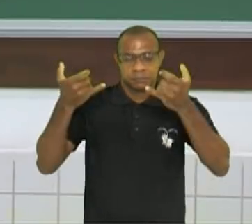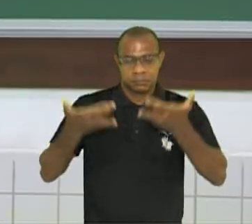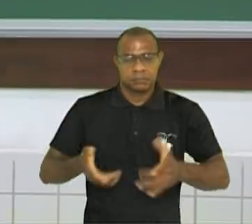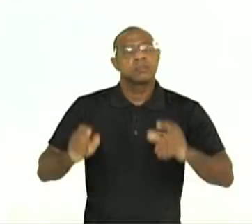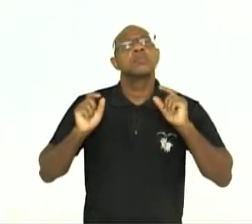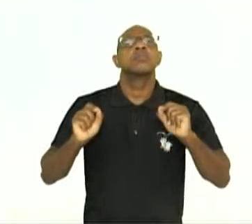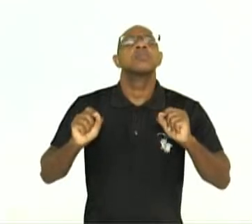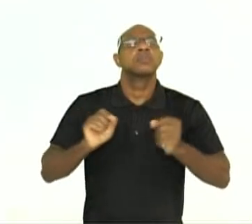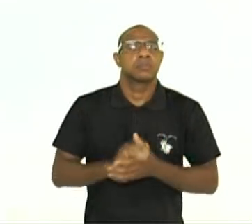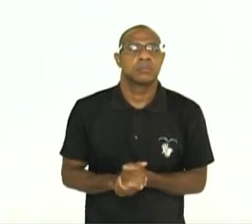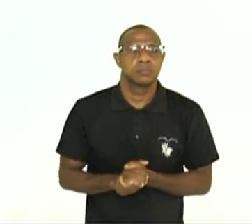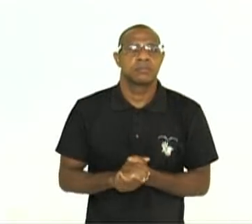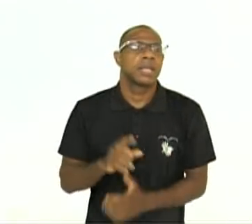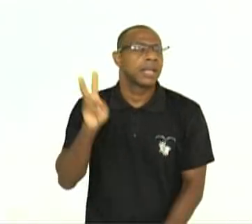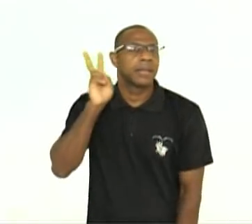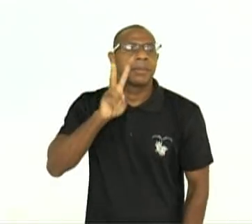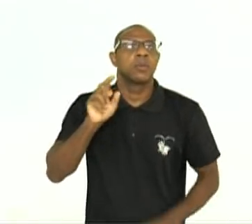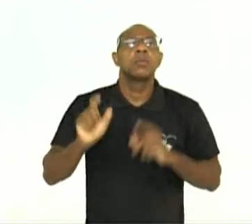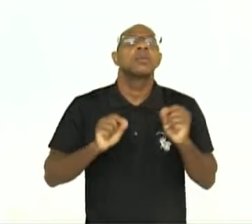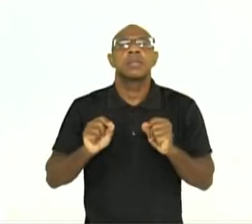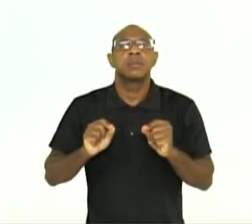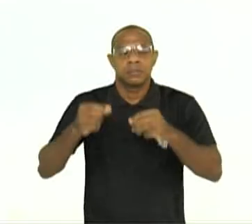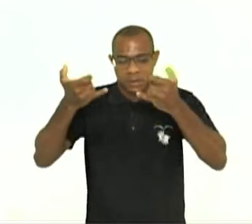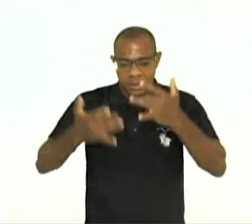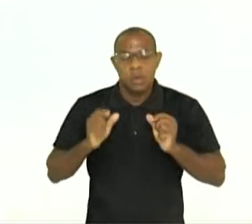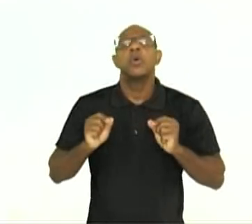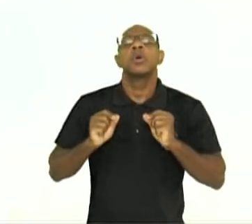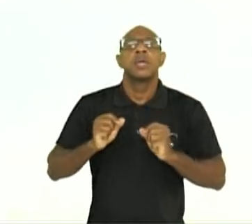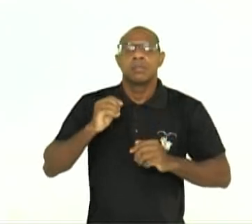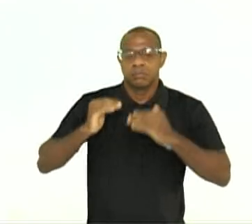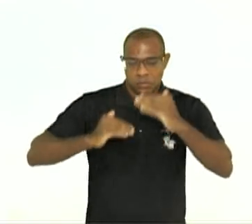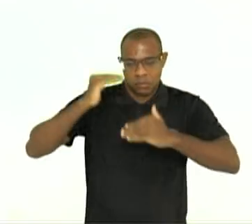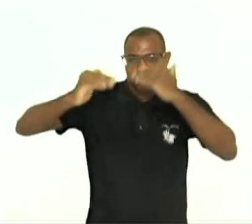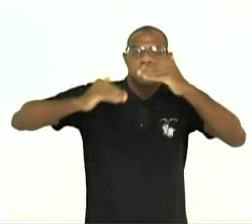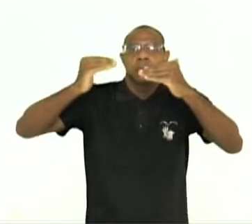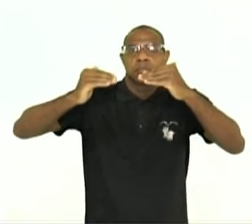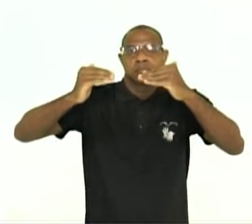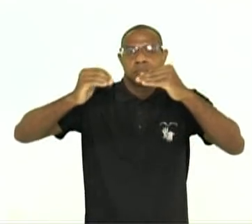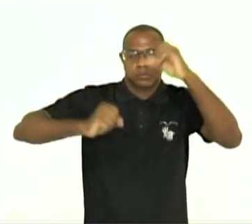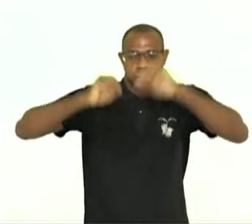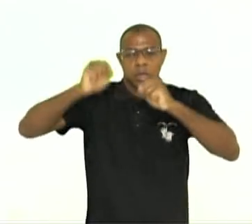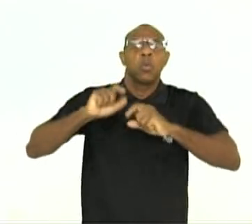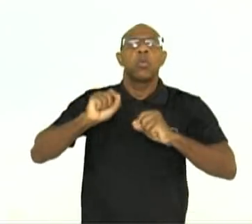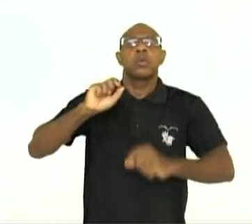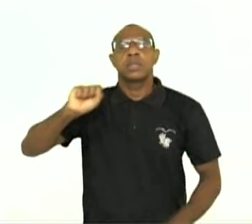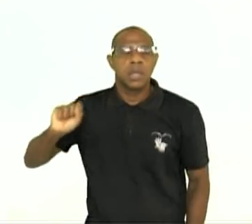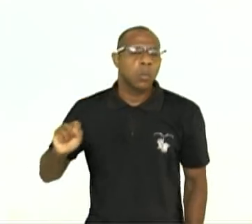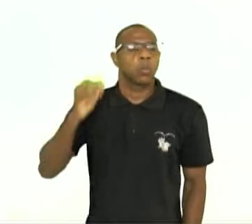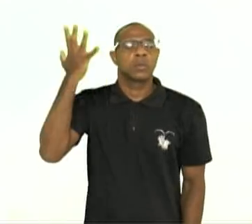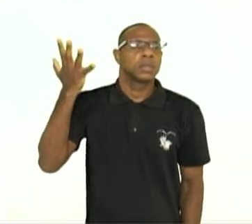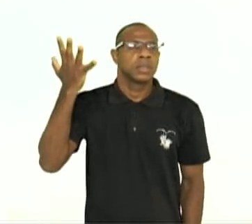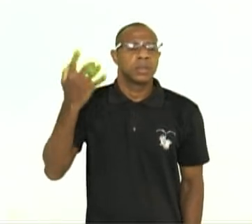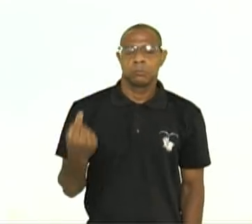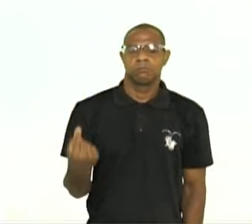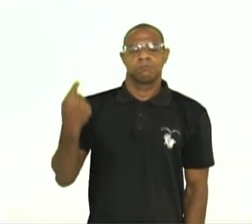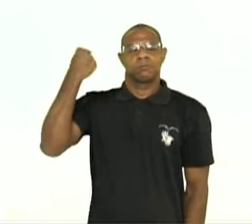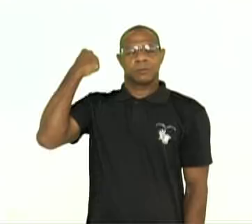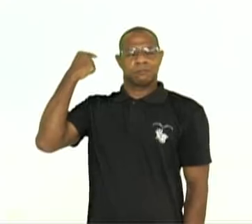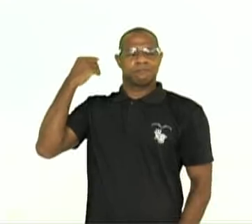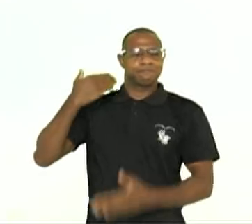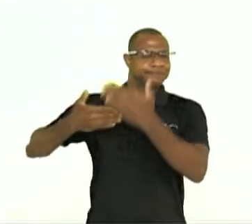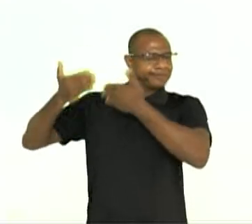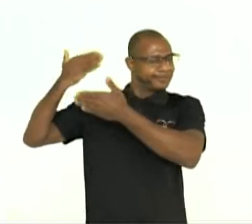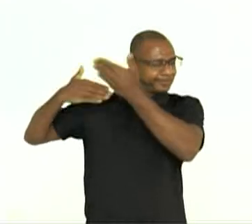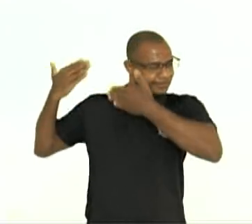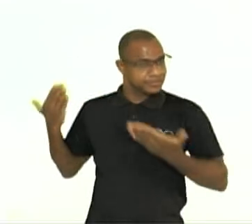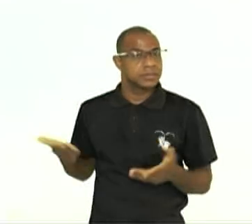vamos relembrar o que foi a Revolução Industrial. Então, todo esse processo que você aprendeu no seu oitavo ano. E ainda,